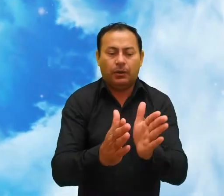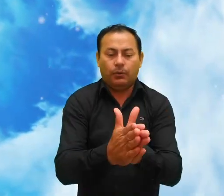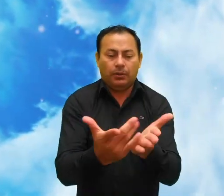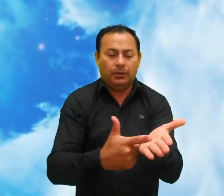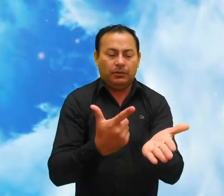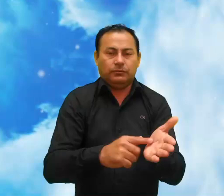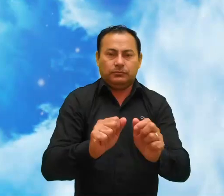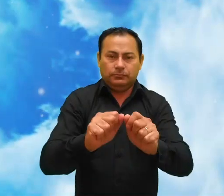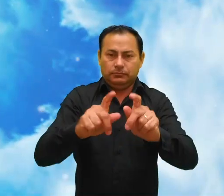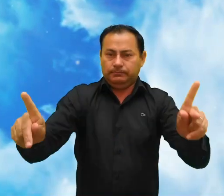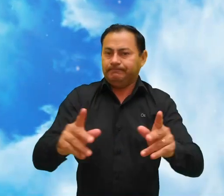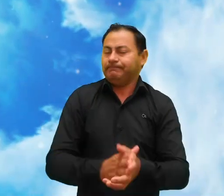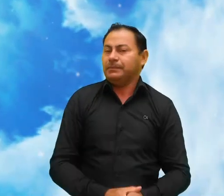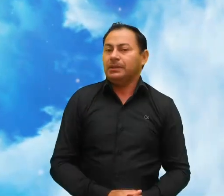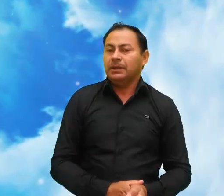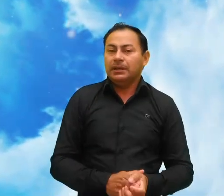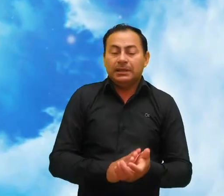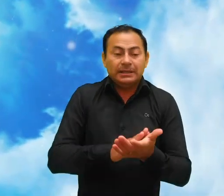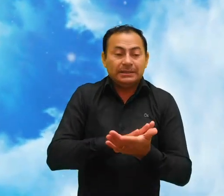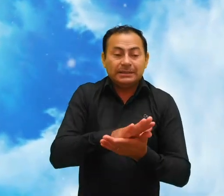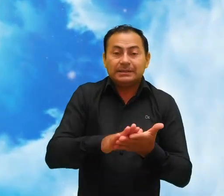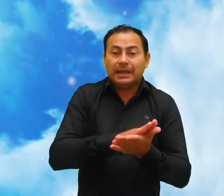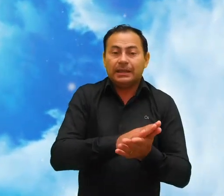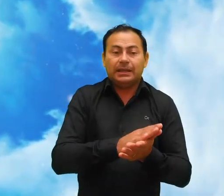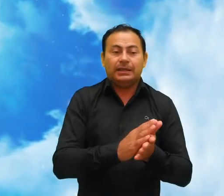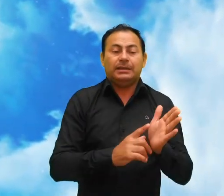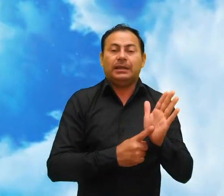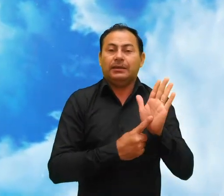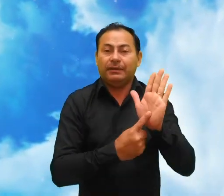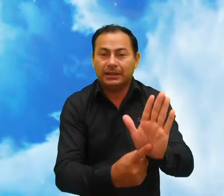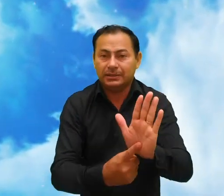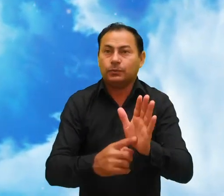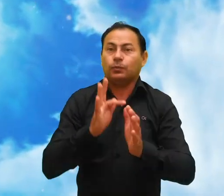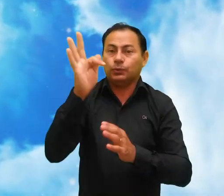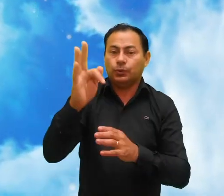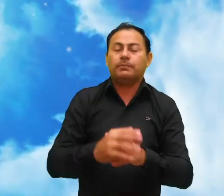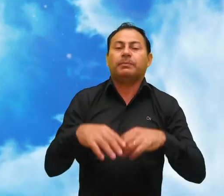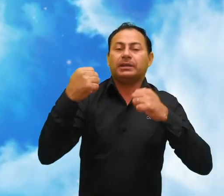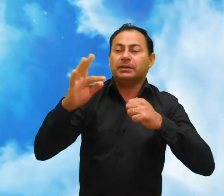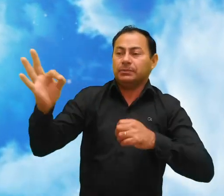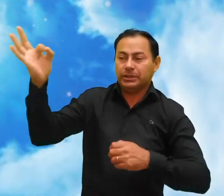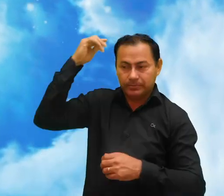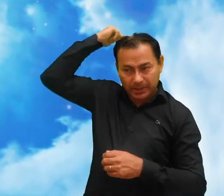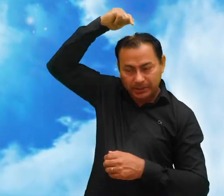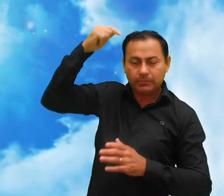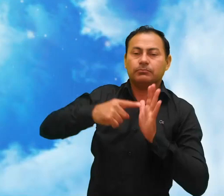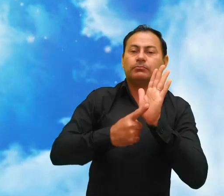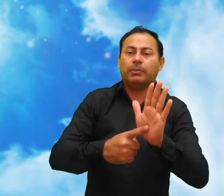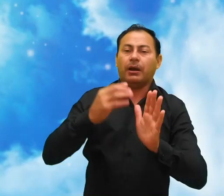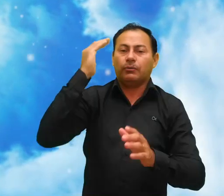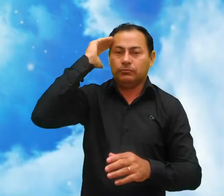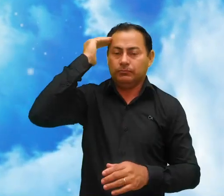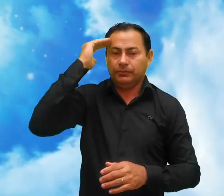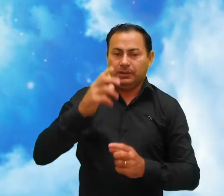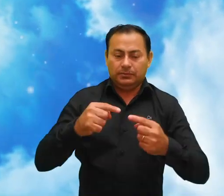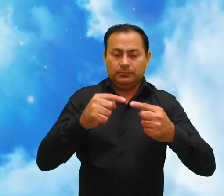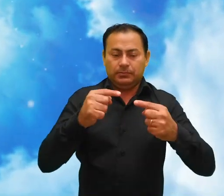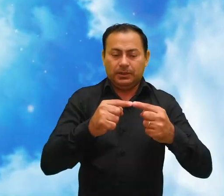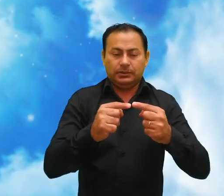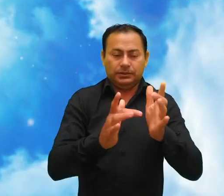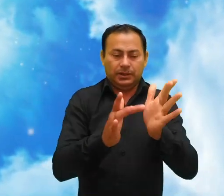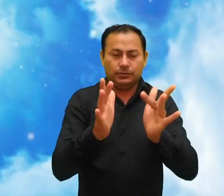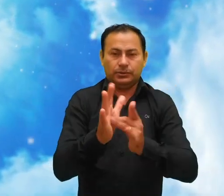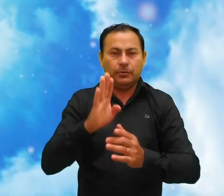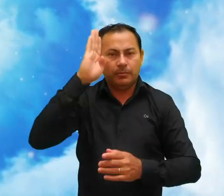livro do Apocalipse. Não conseguiremos entender a revelação do futuro sem a chave mestre, ou o Espírito Santo. De acordo com Jesus,